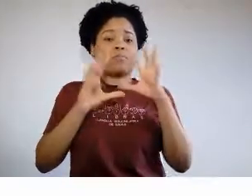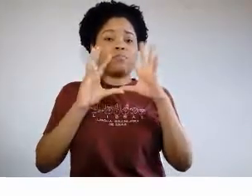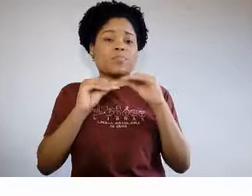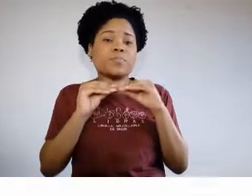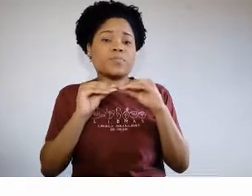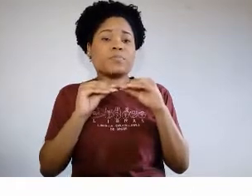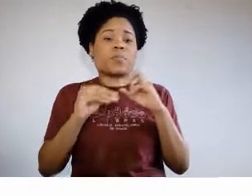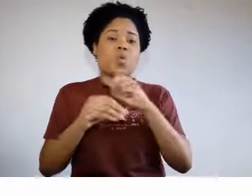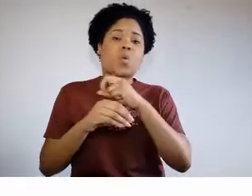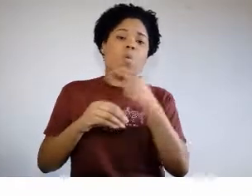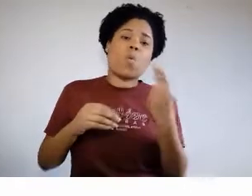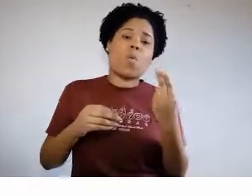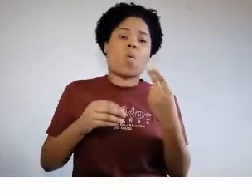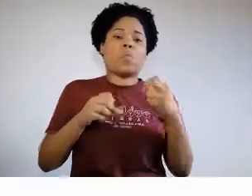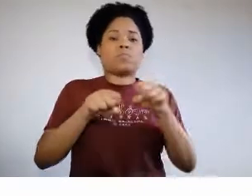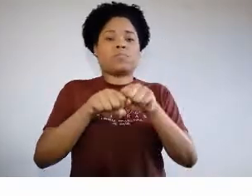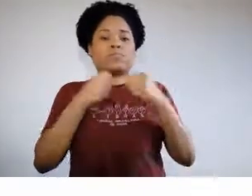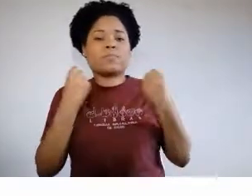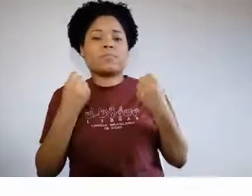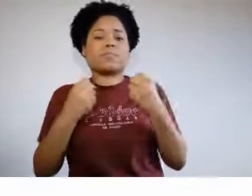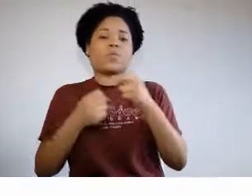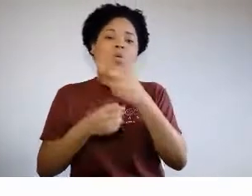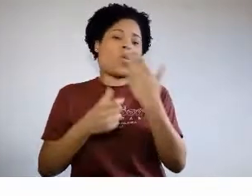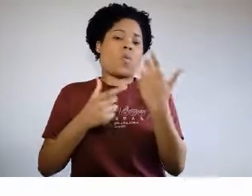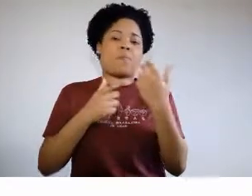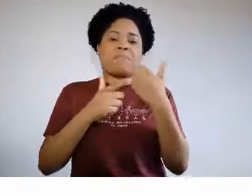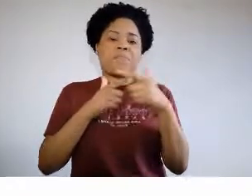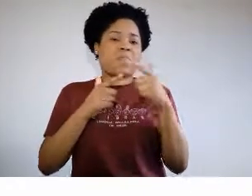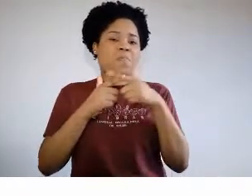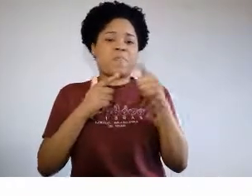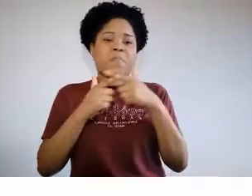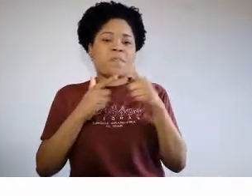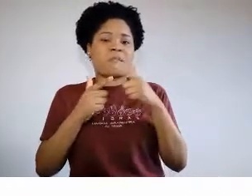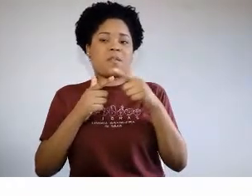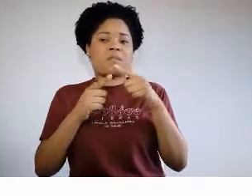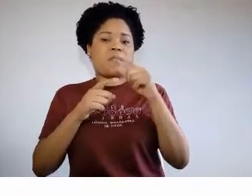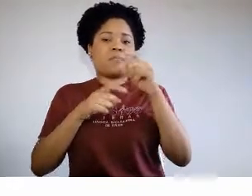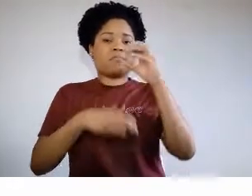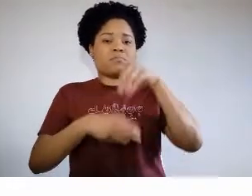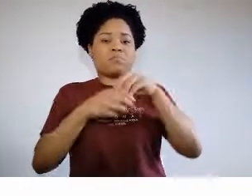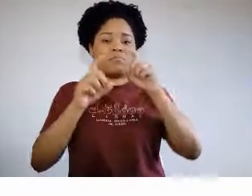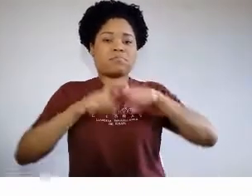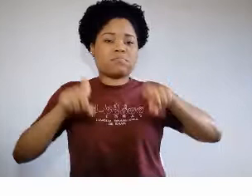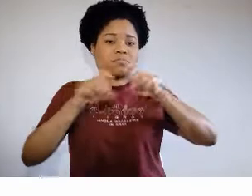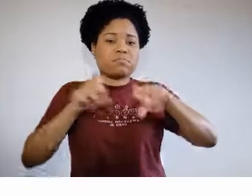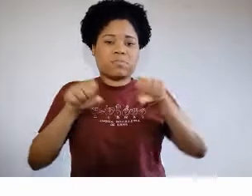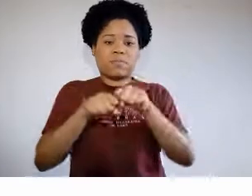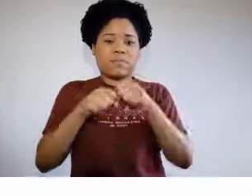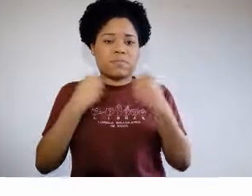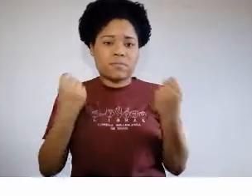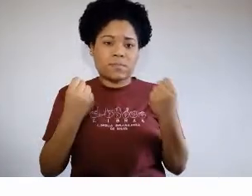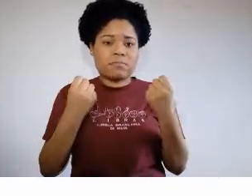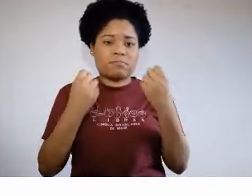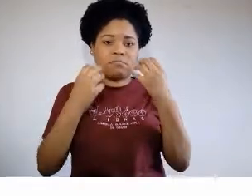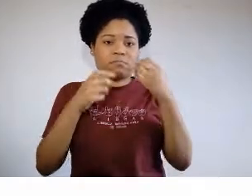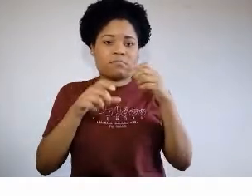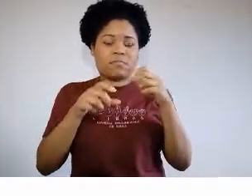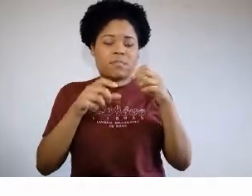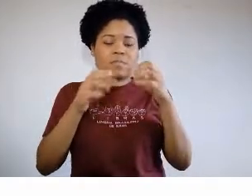eles estiverem desligados ou tiverem uma pane ou algum problema que eles não estiverem